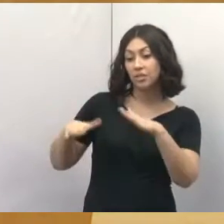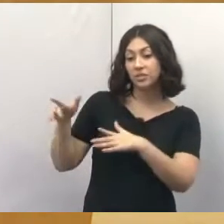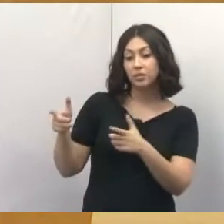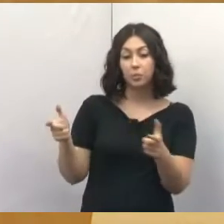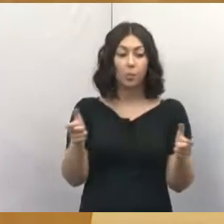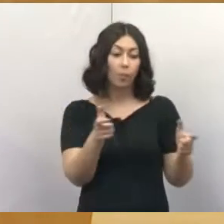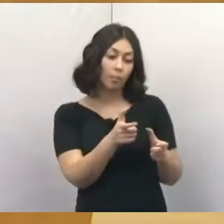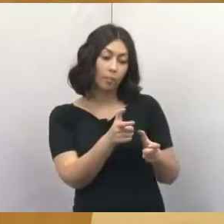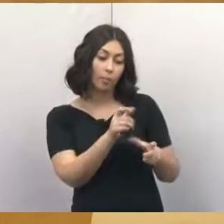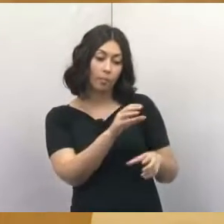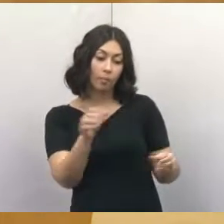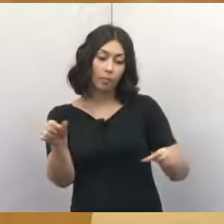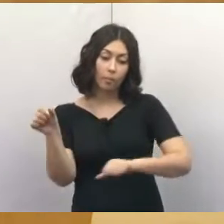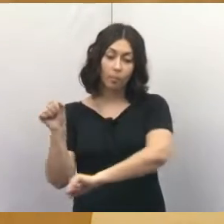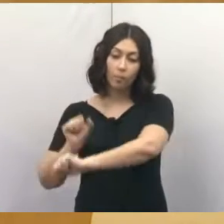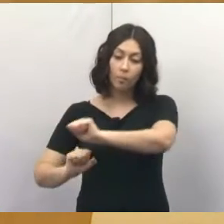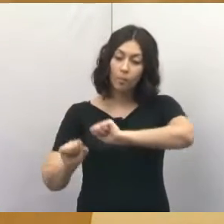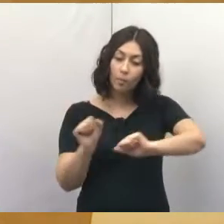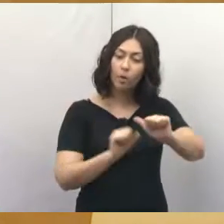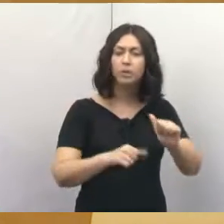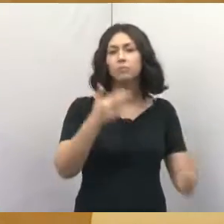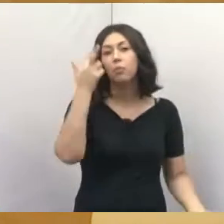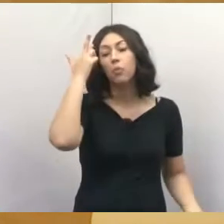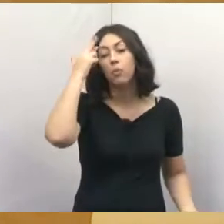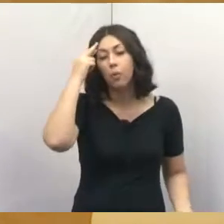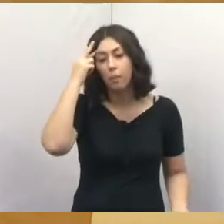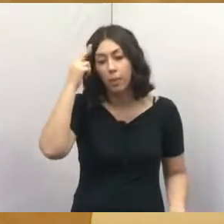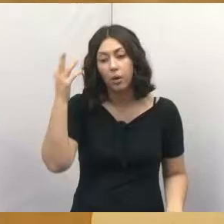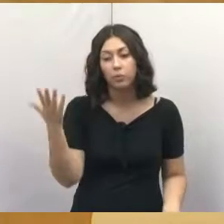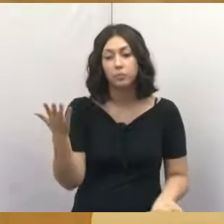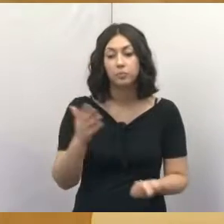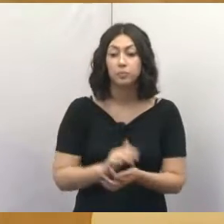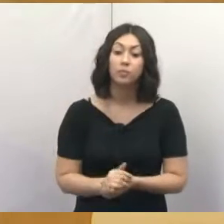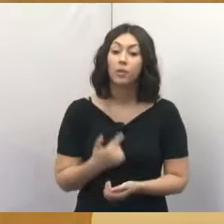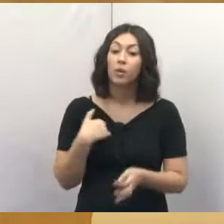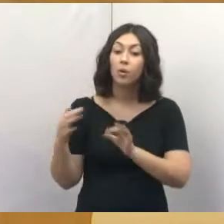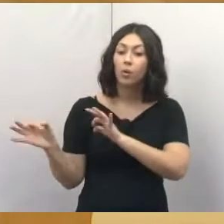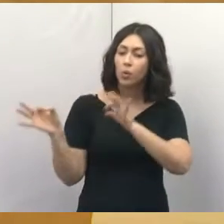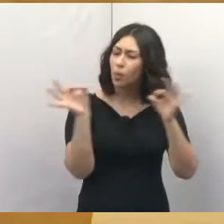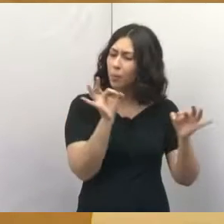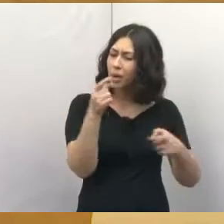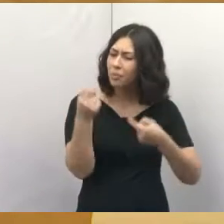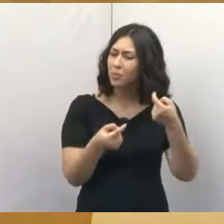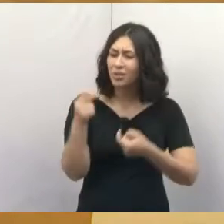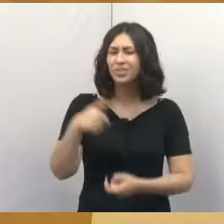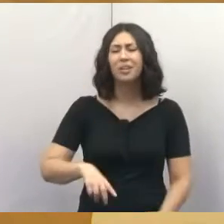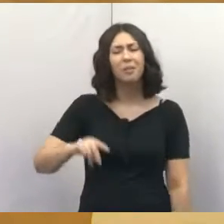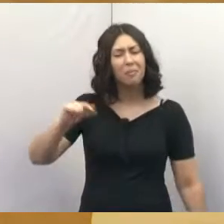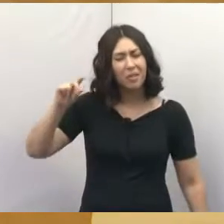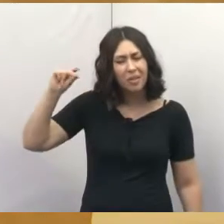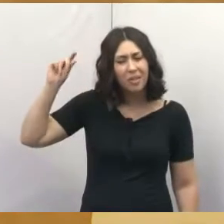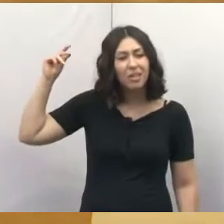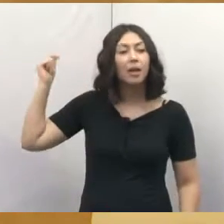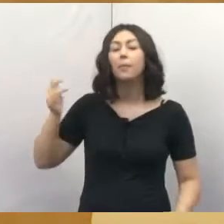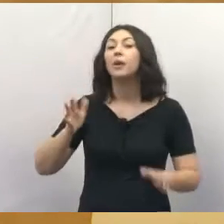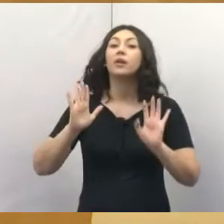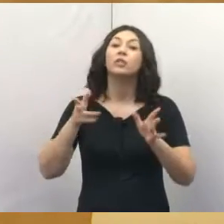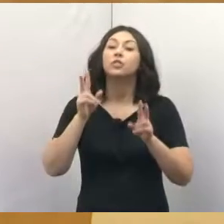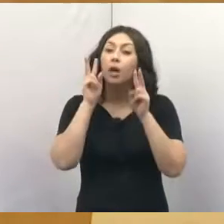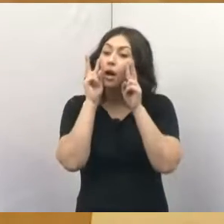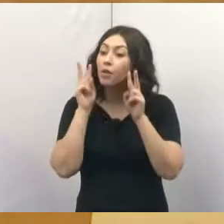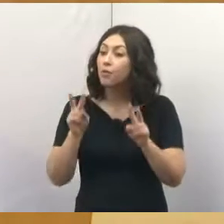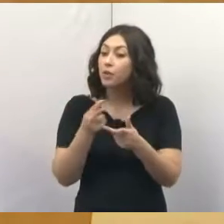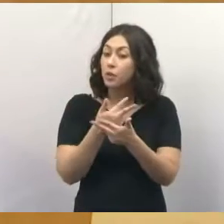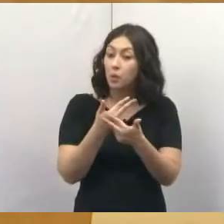vezes compõe a minoria, isso é normal na Câmara Municipal. Eu acompanho a política de Jacareí há muito tempo e já vi